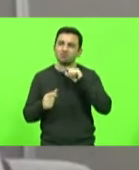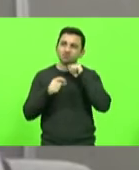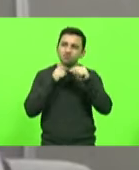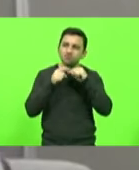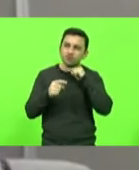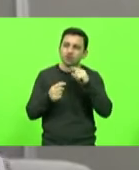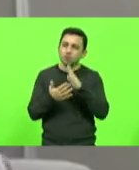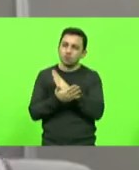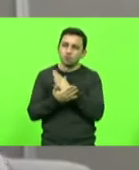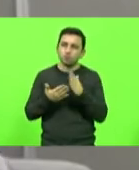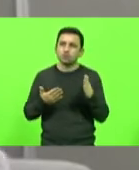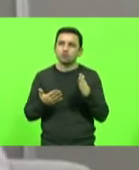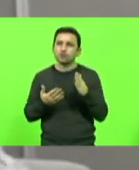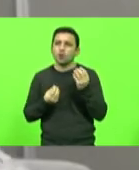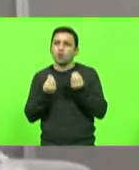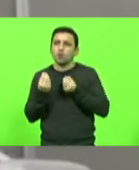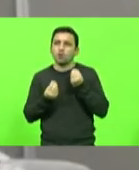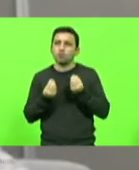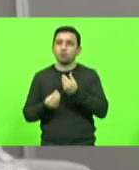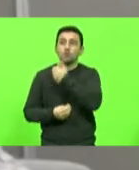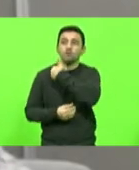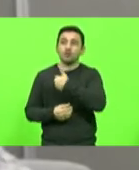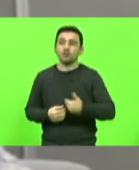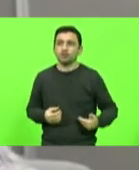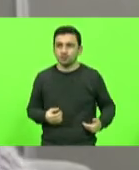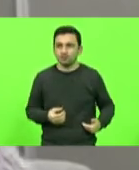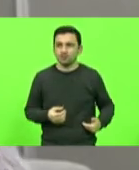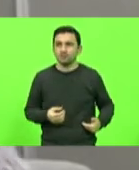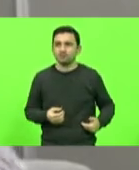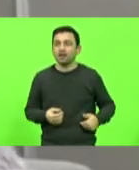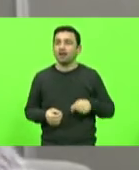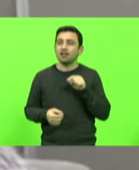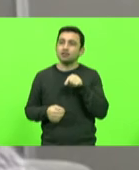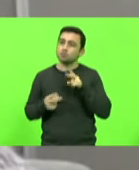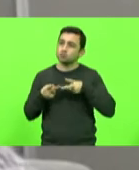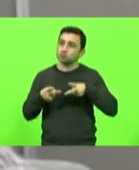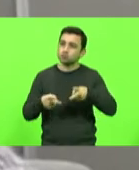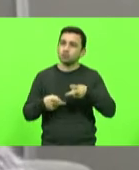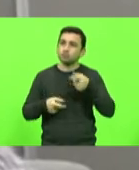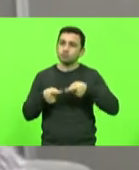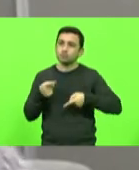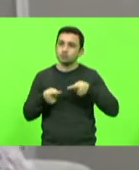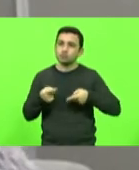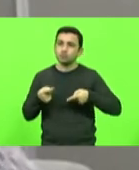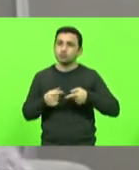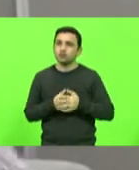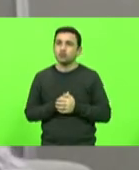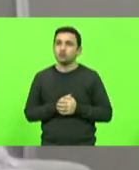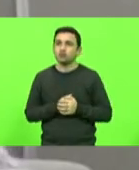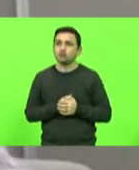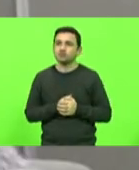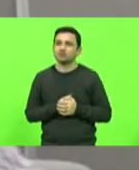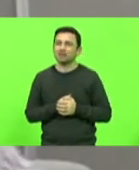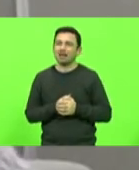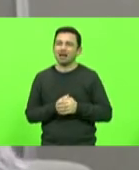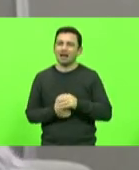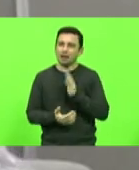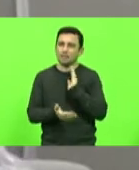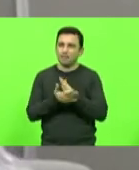efetividade que o Estado está dando a essa política. A erradicação da pobreza,